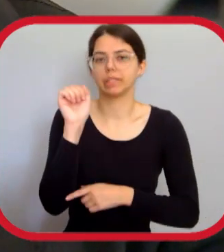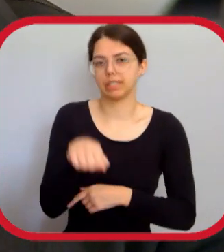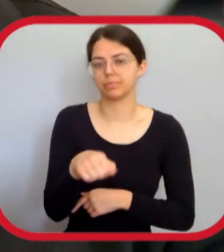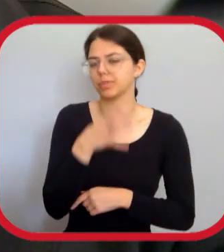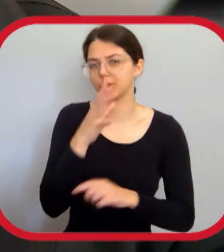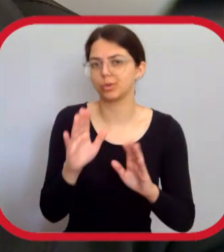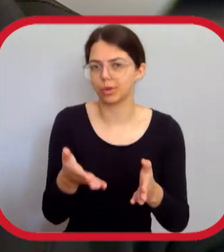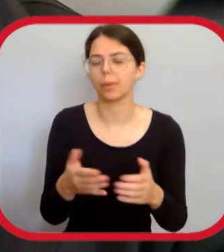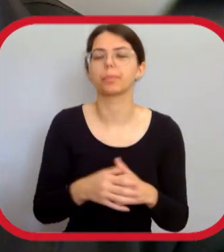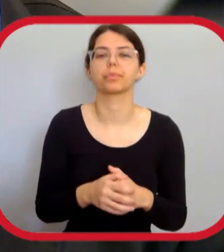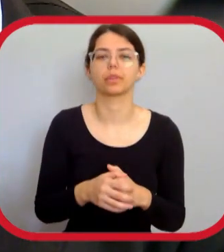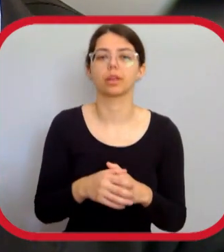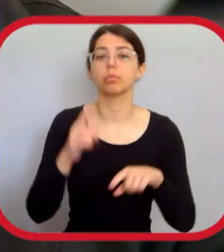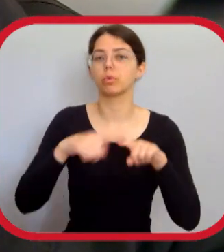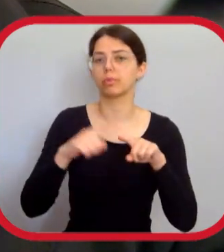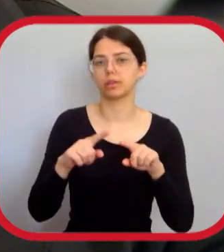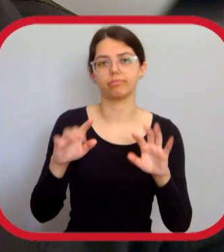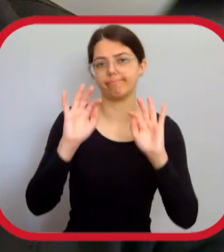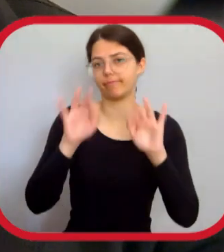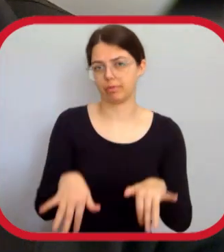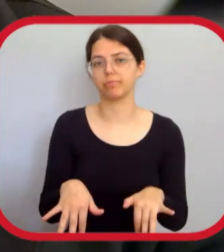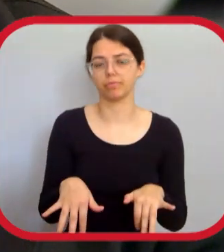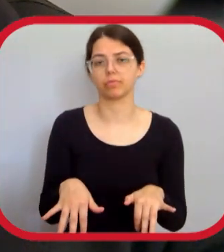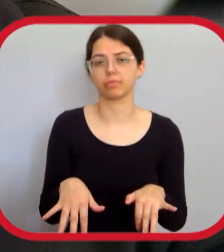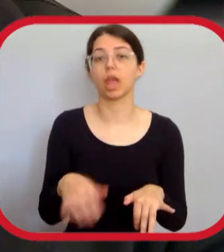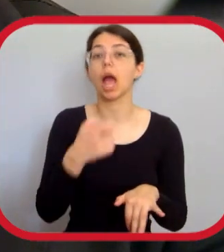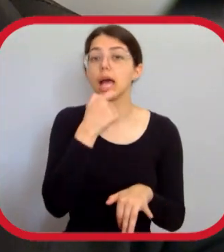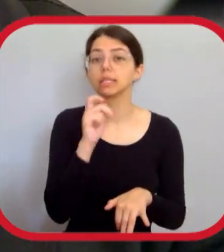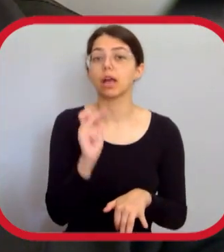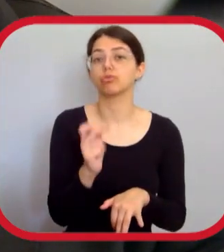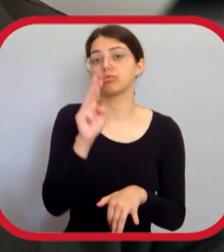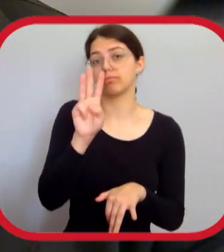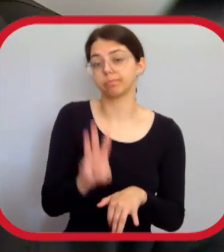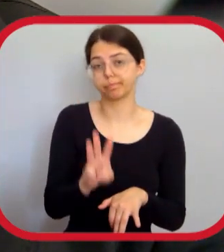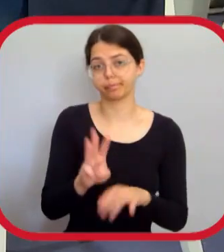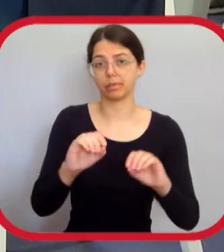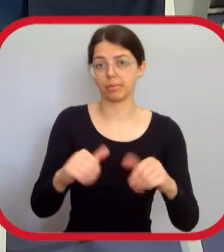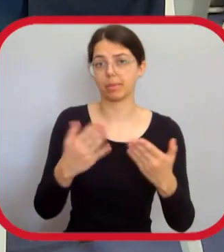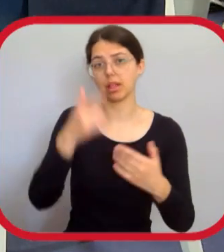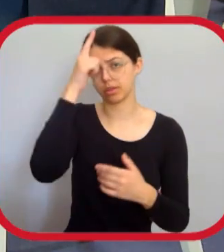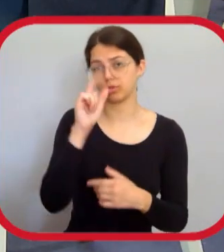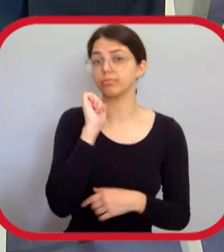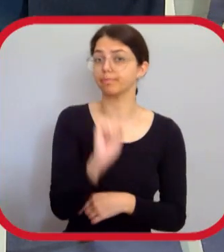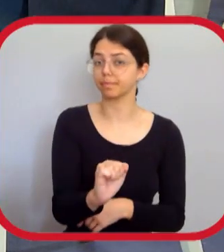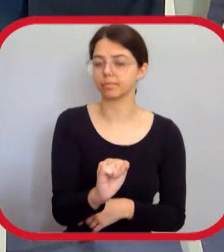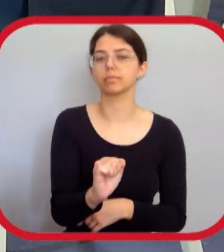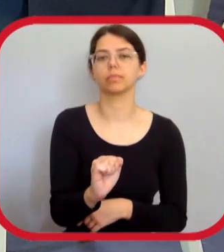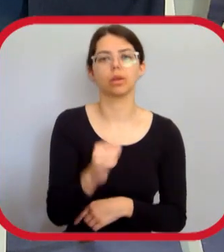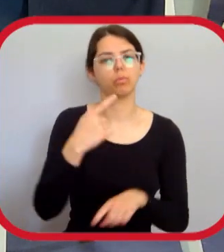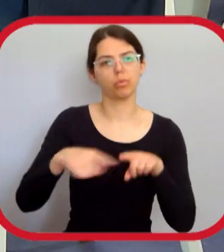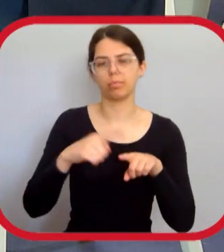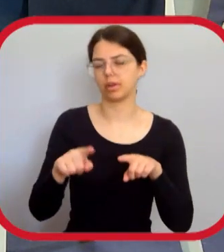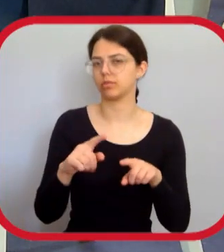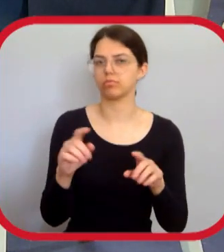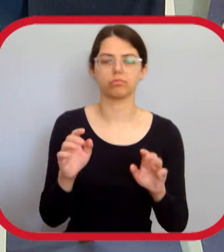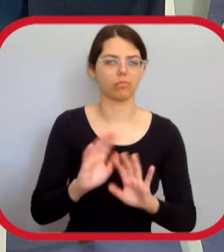a favor, como já tinha dito, da eliminação das propinas nos primeiros 3 anos de licenciatura. Eu acho que